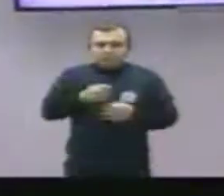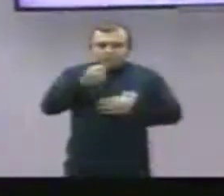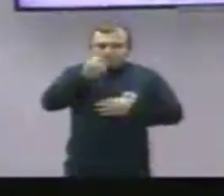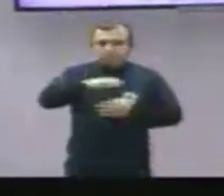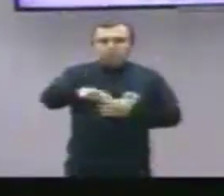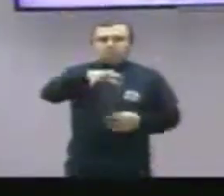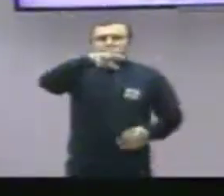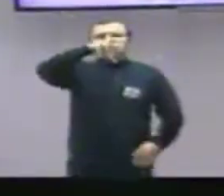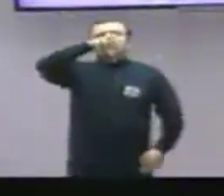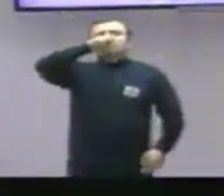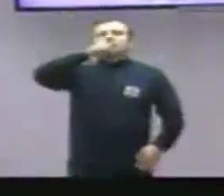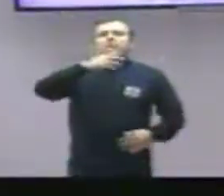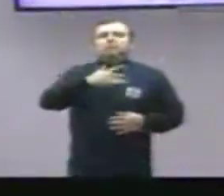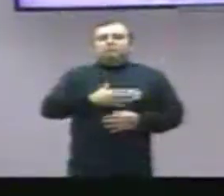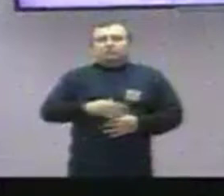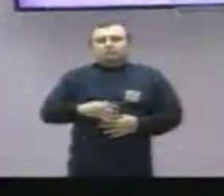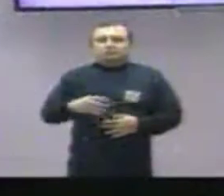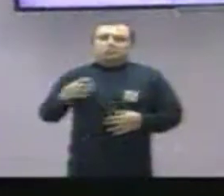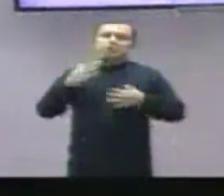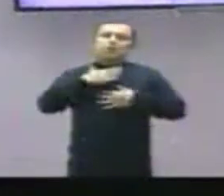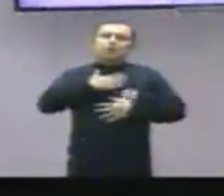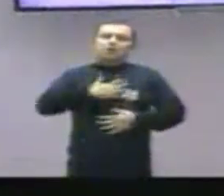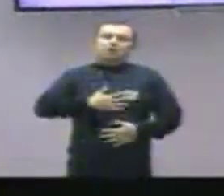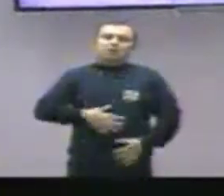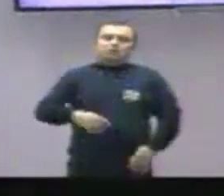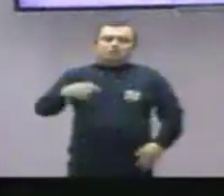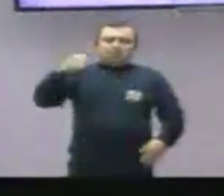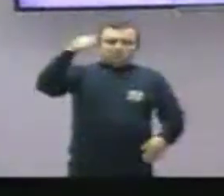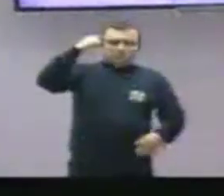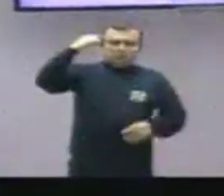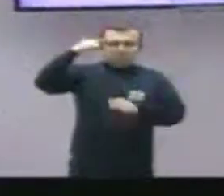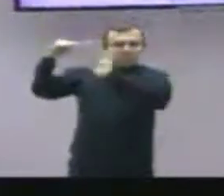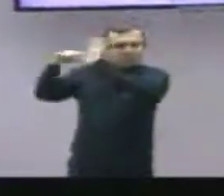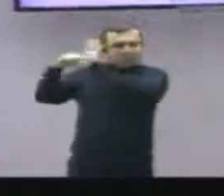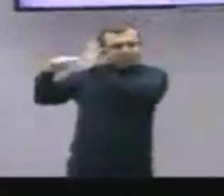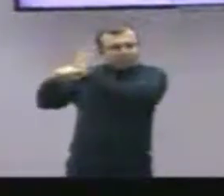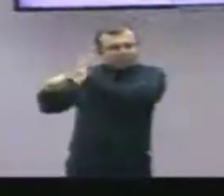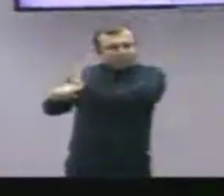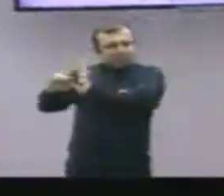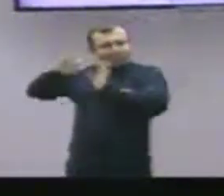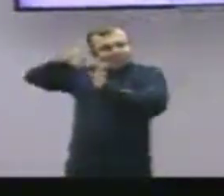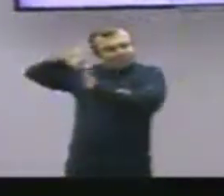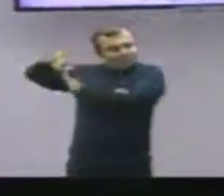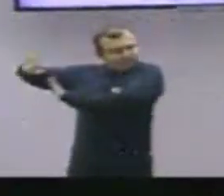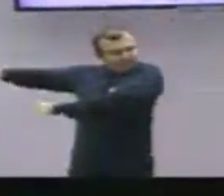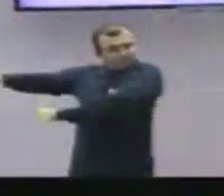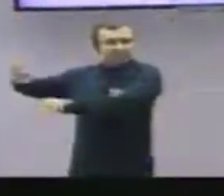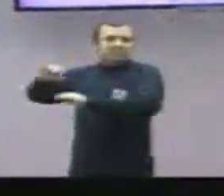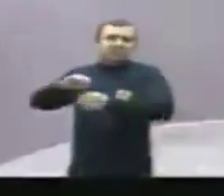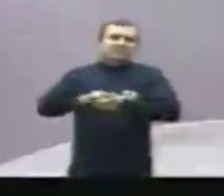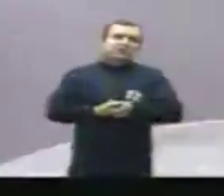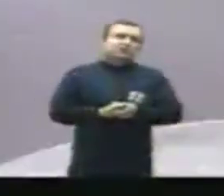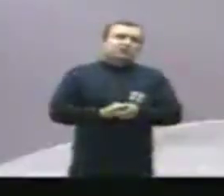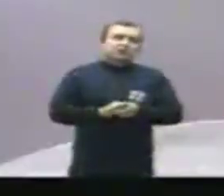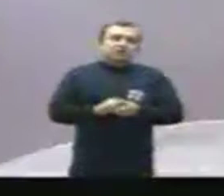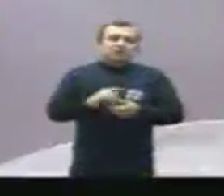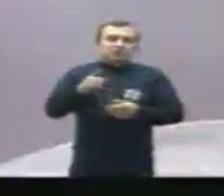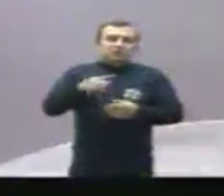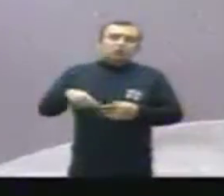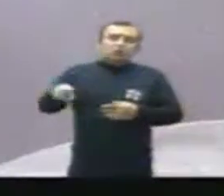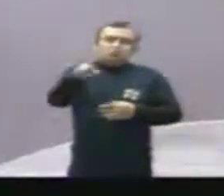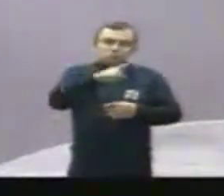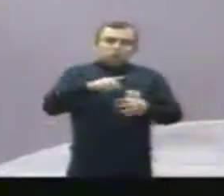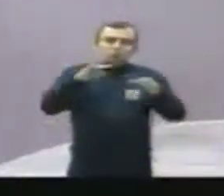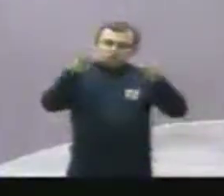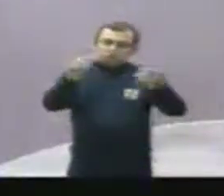procure relaxar, procure livrar sua mente dos pensamentos que estão causando essa elevação da frequência cardíaca. E aí, né, de tudo isso